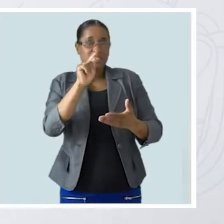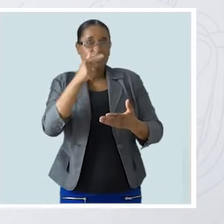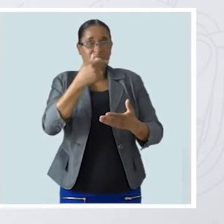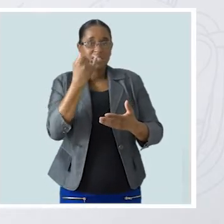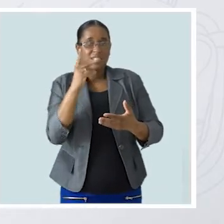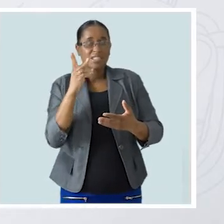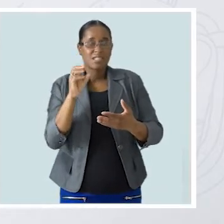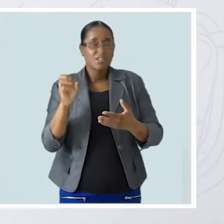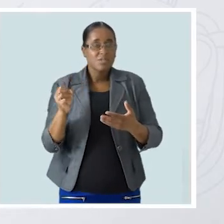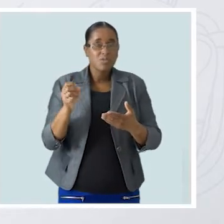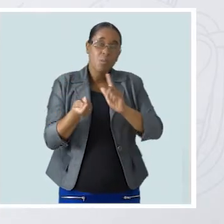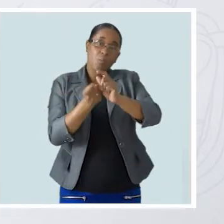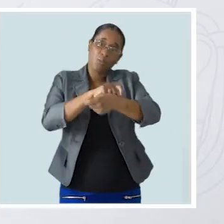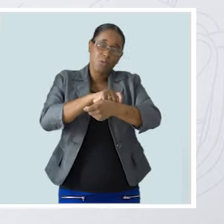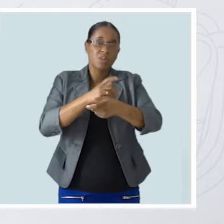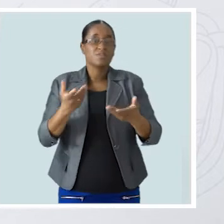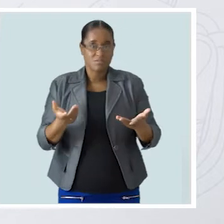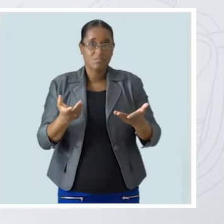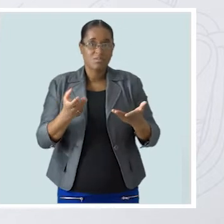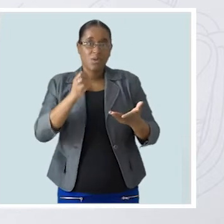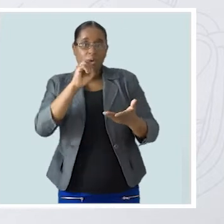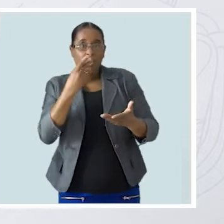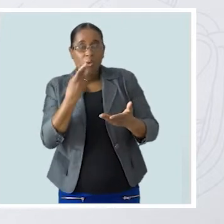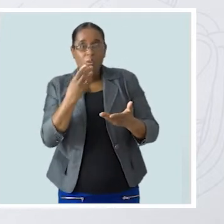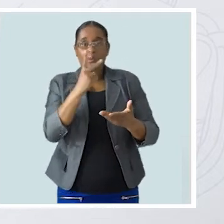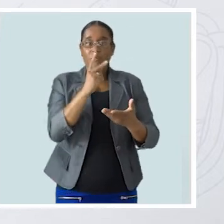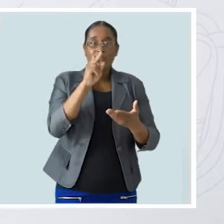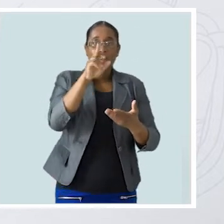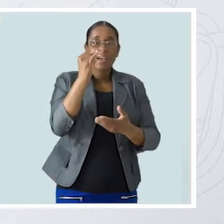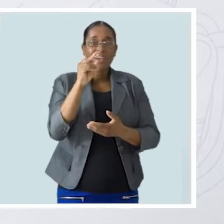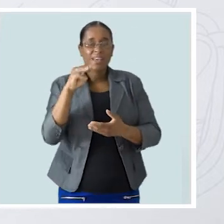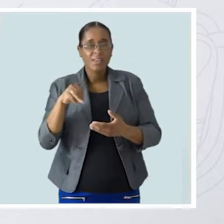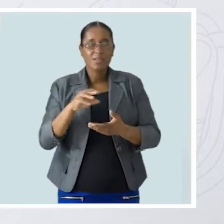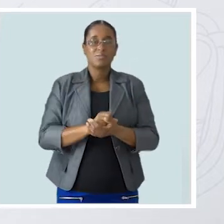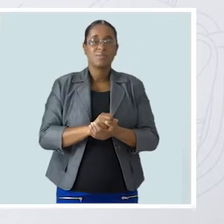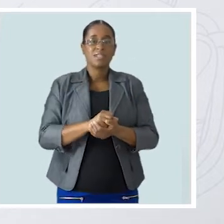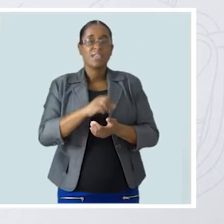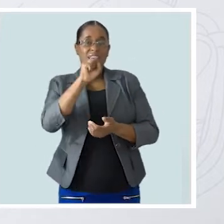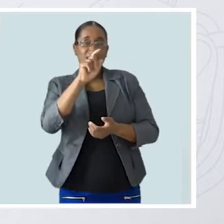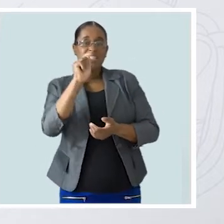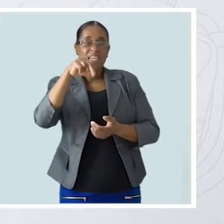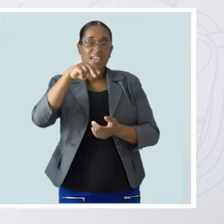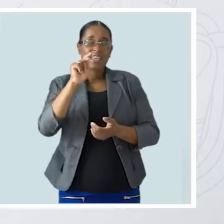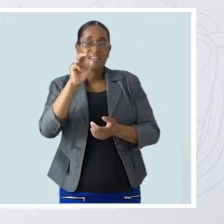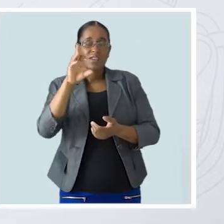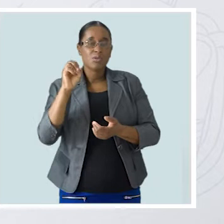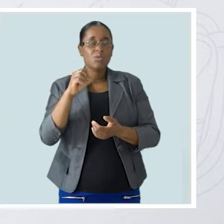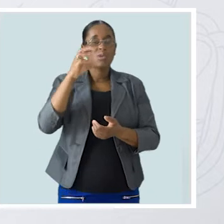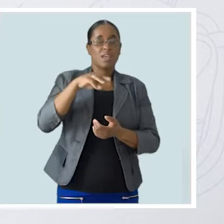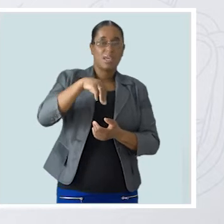mudam ou variam em gênero, em número e em grau.